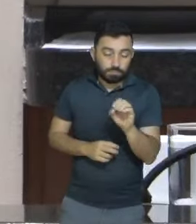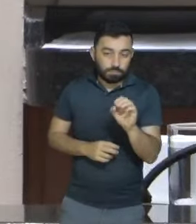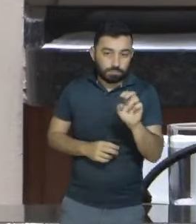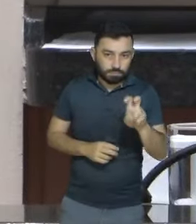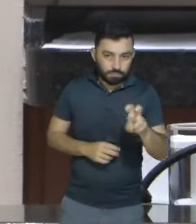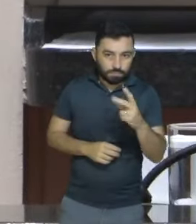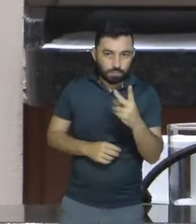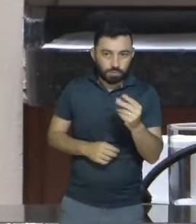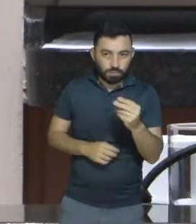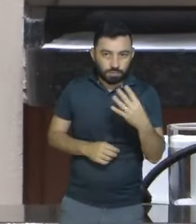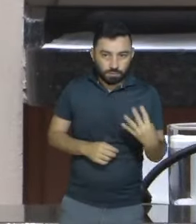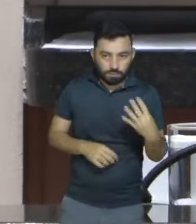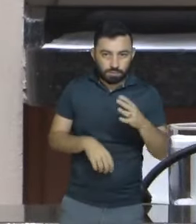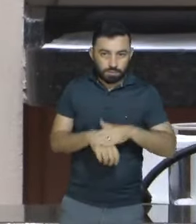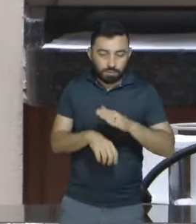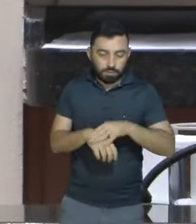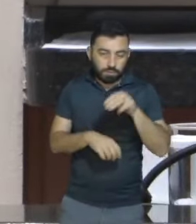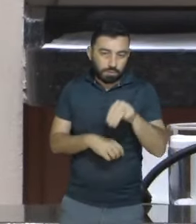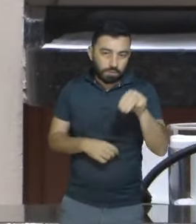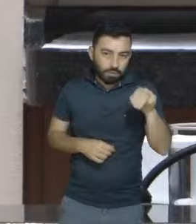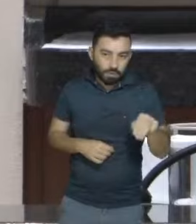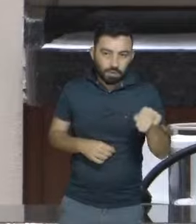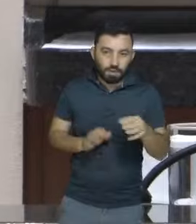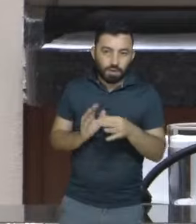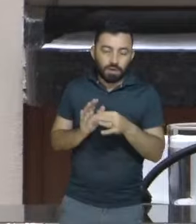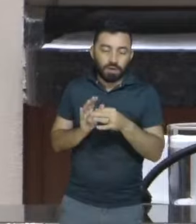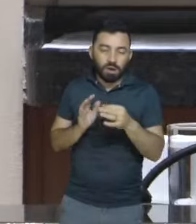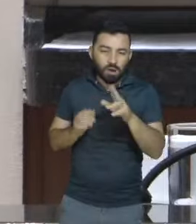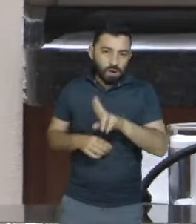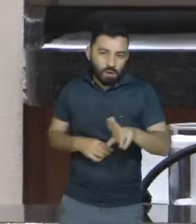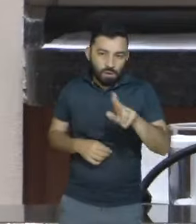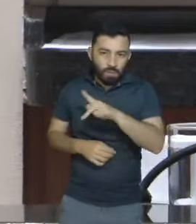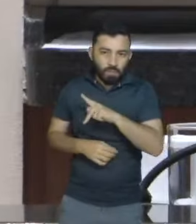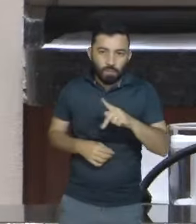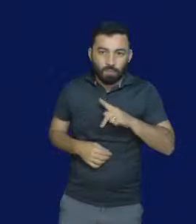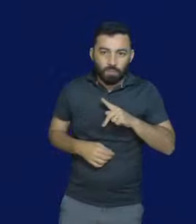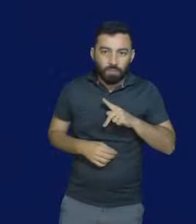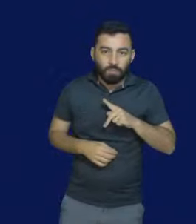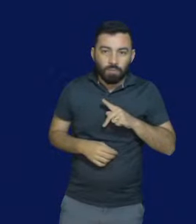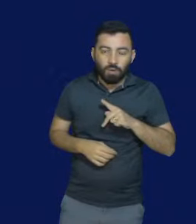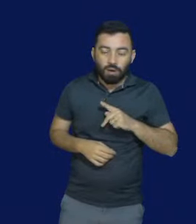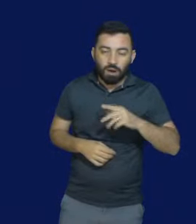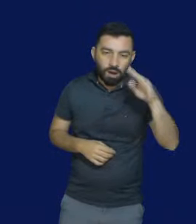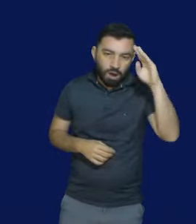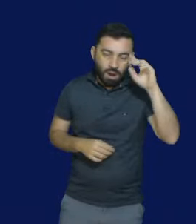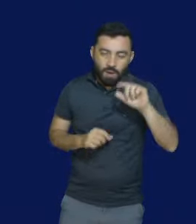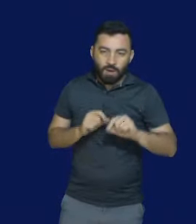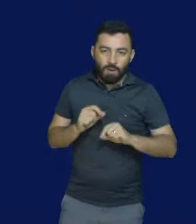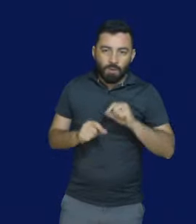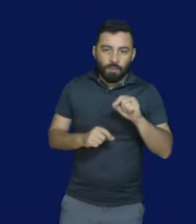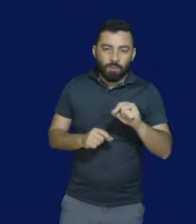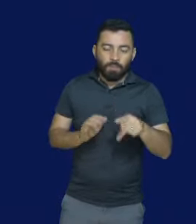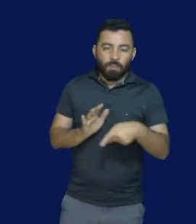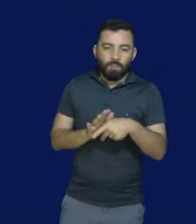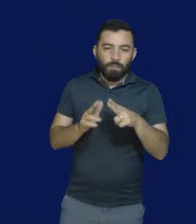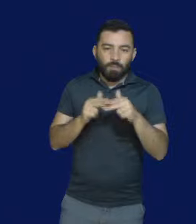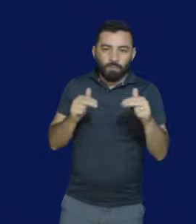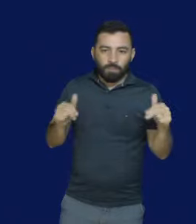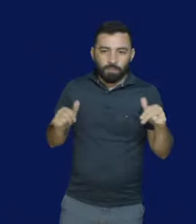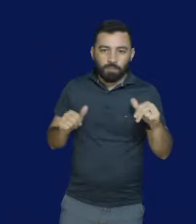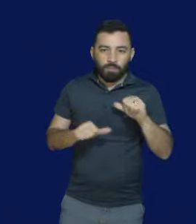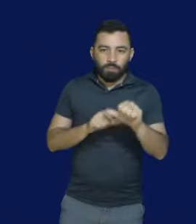405/2024, autor deputado Mário Mota. Declara de utilidade pública o Grupo de Escoteiros Barriga Verde, com sede no município de Florianópolis, e altera o